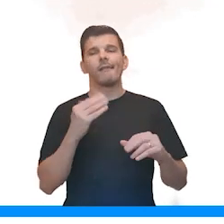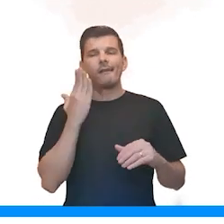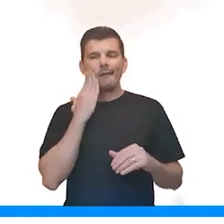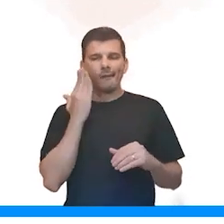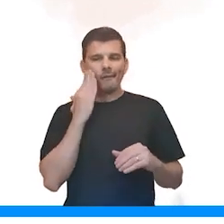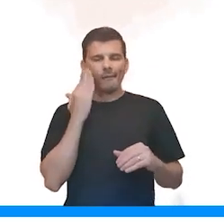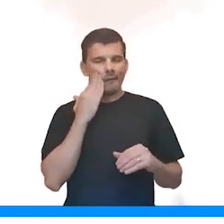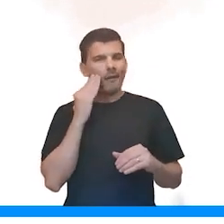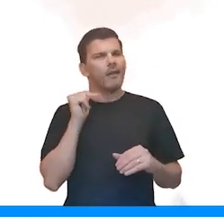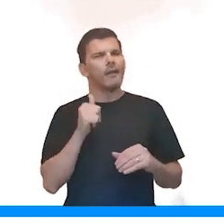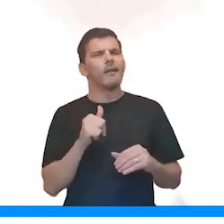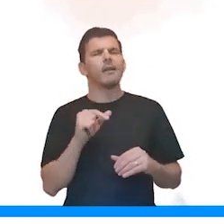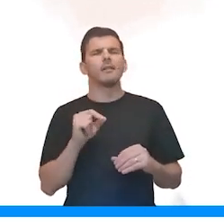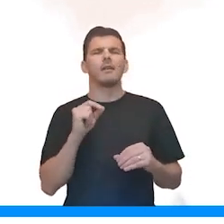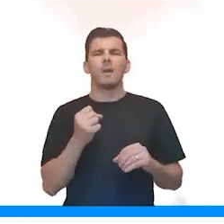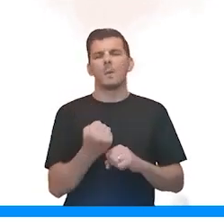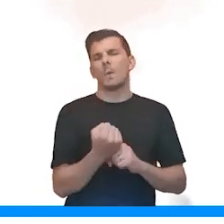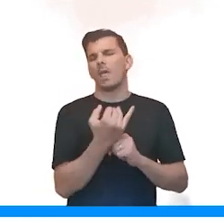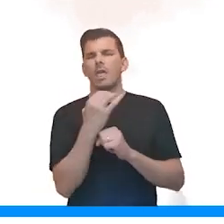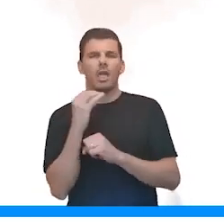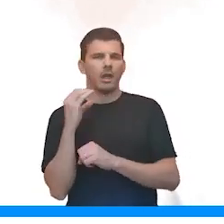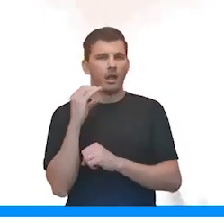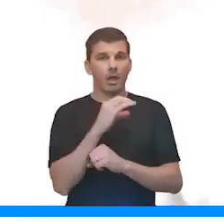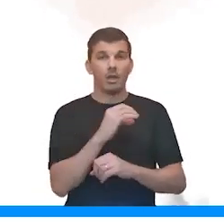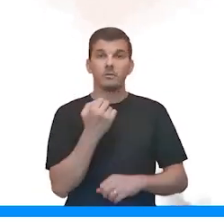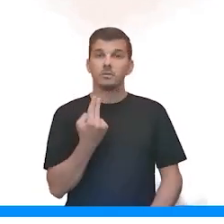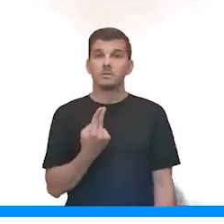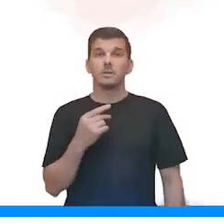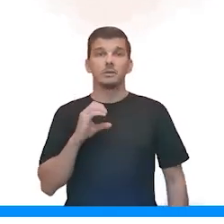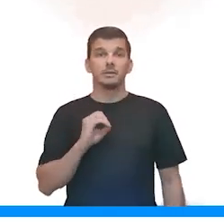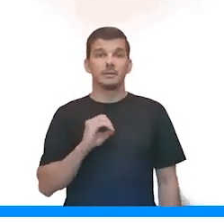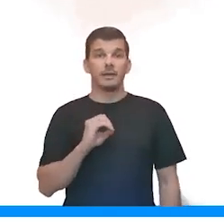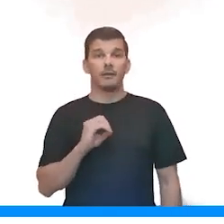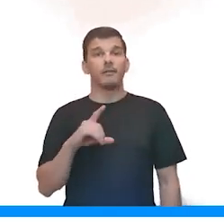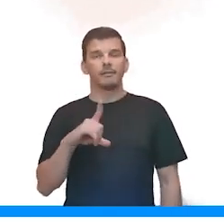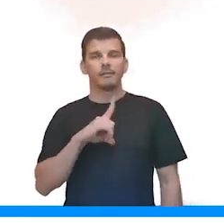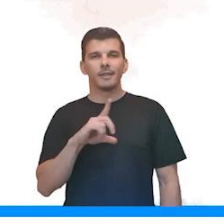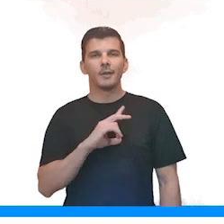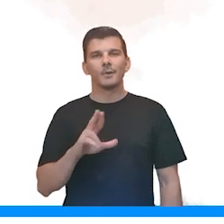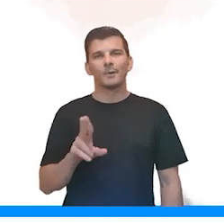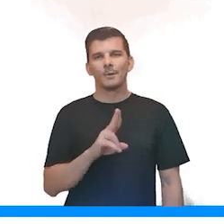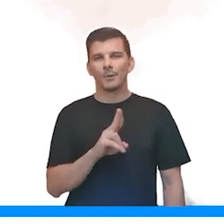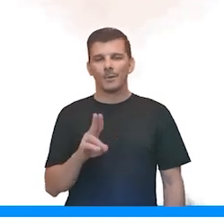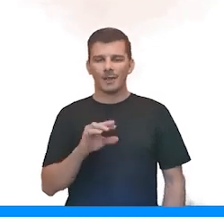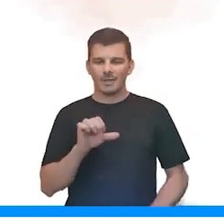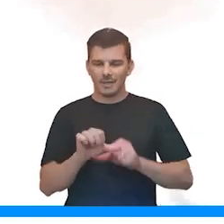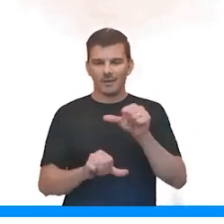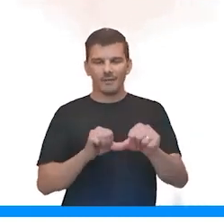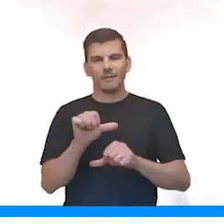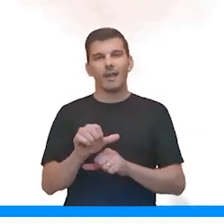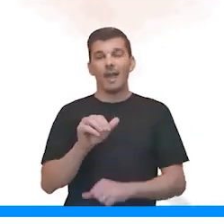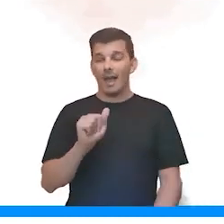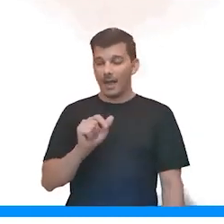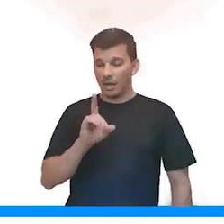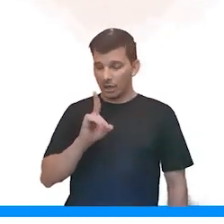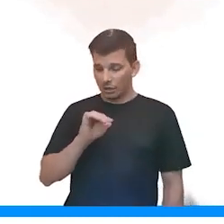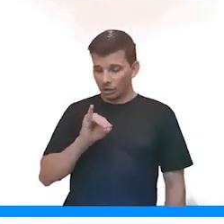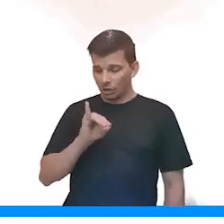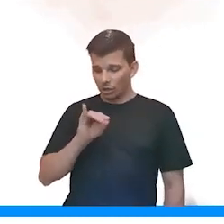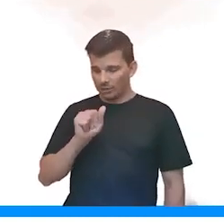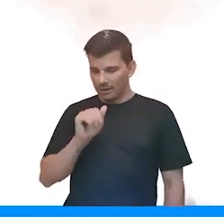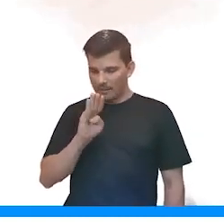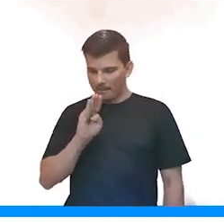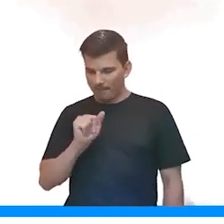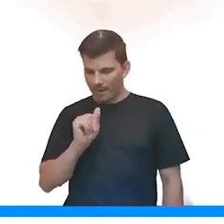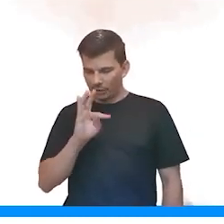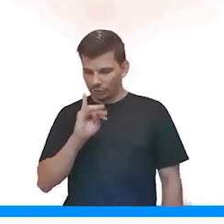nem perde. Nós falamos então que o sistema, que a quantidade de calor vale 0. E tem um nome isso, se chama